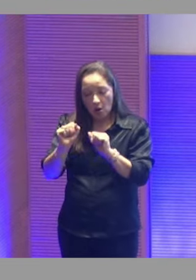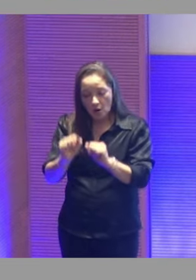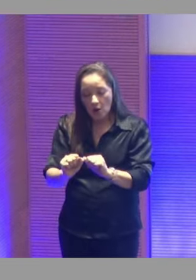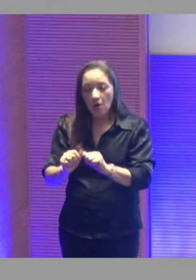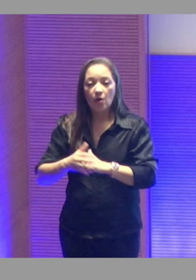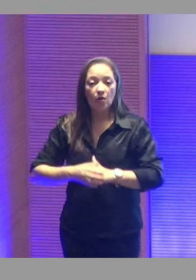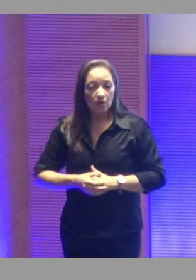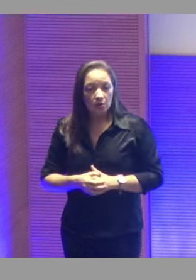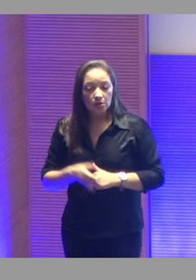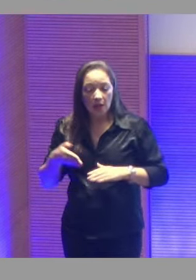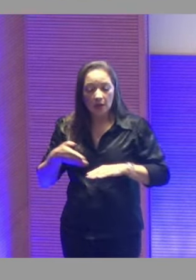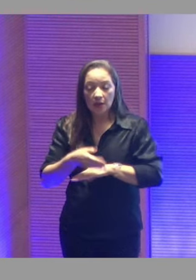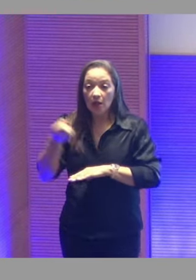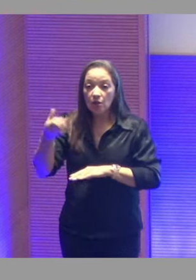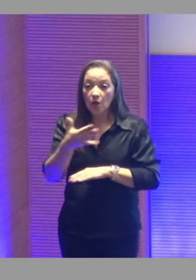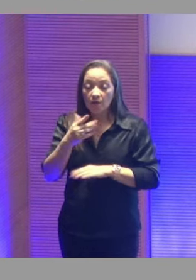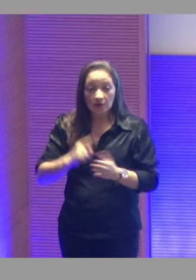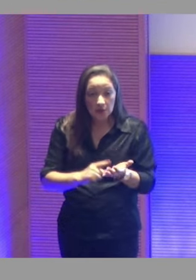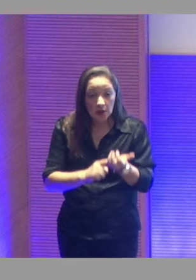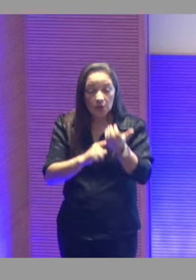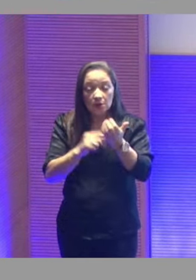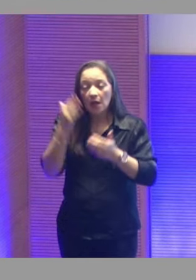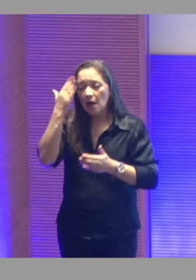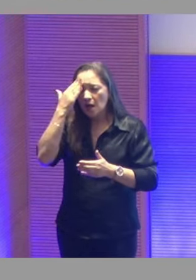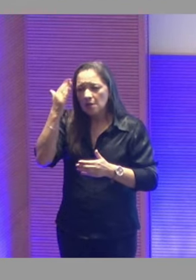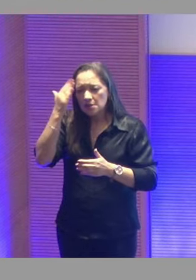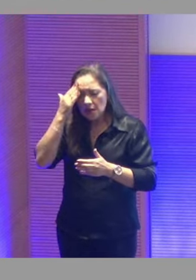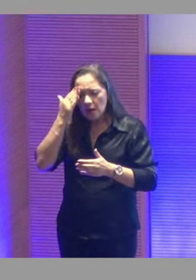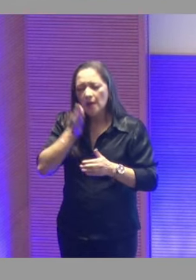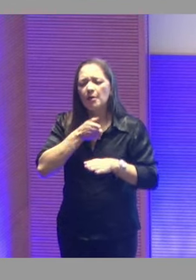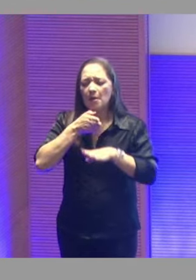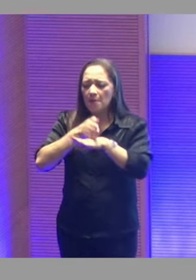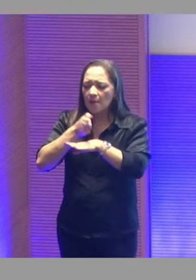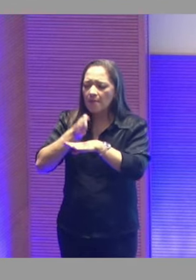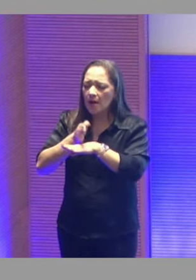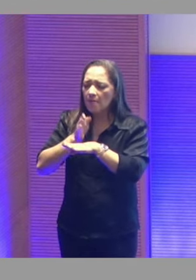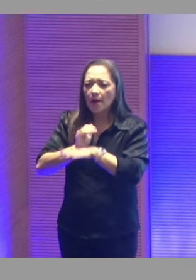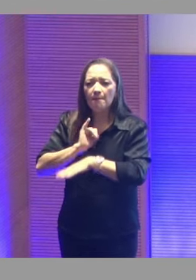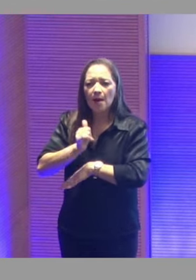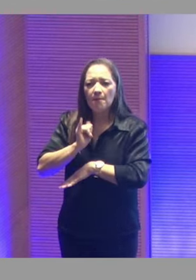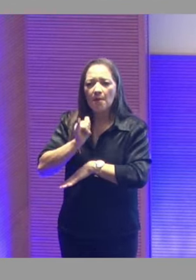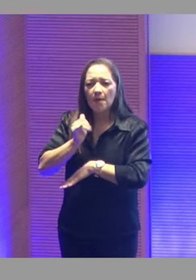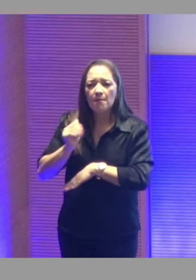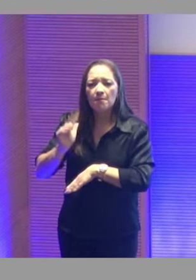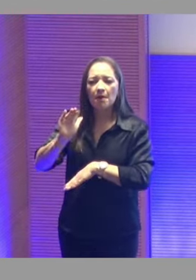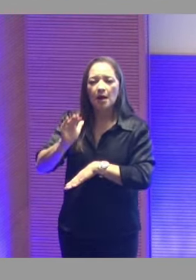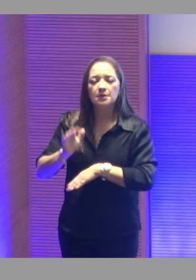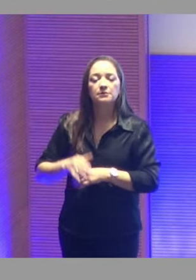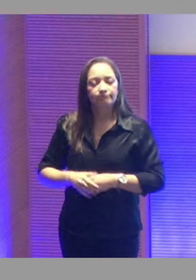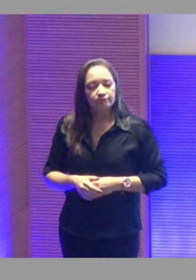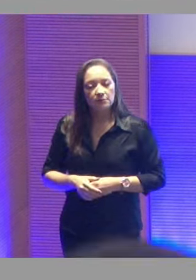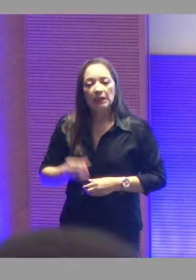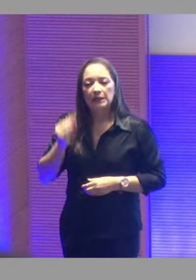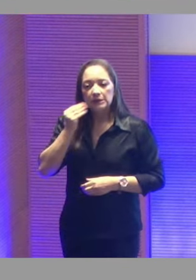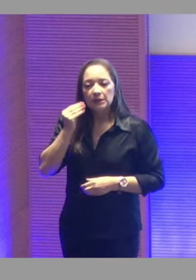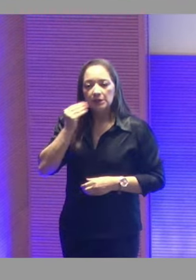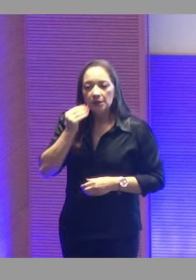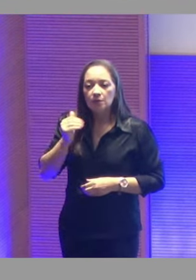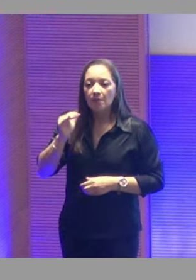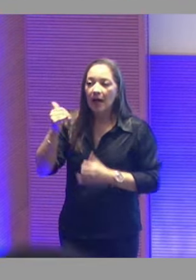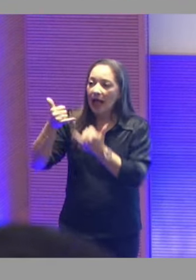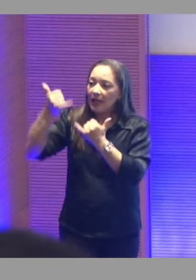novas tecnologias então a gente sabe que tem os membros relatando cada vez mais e estarem buscando fontes alternativas e de energia